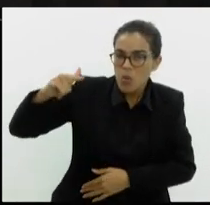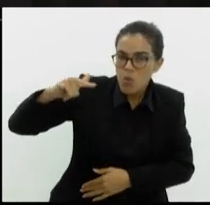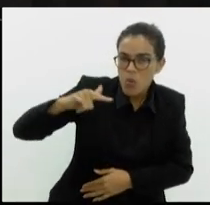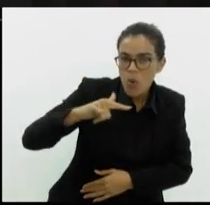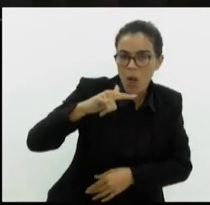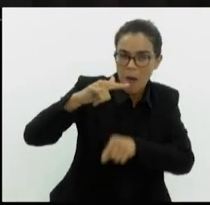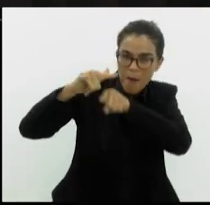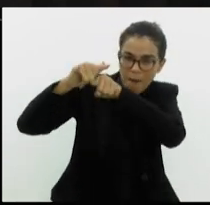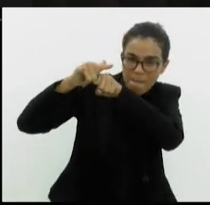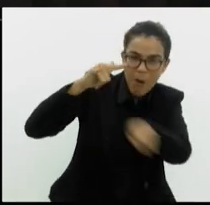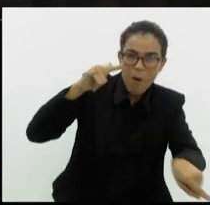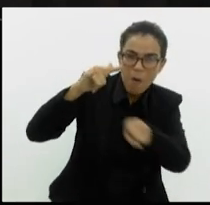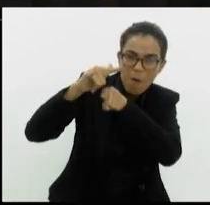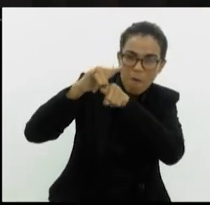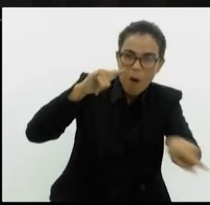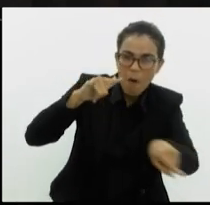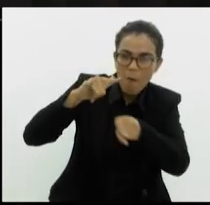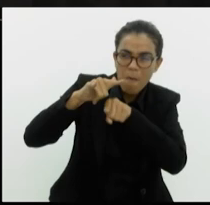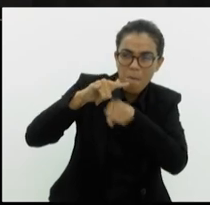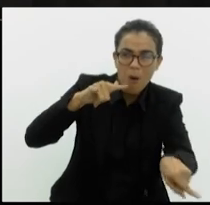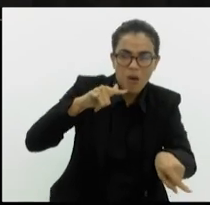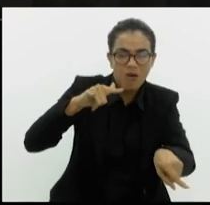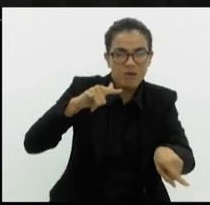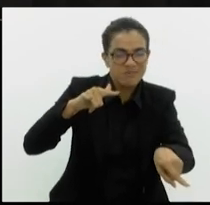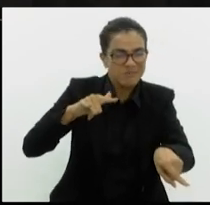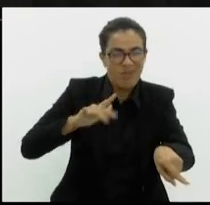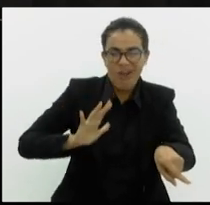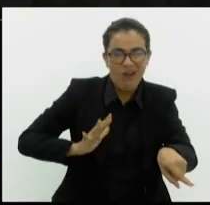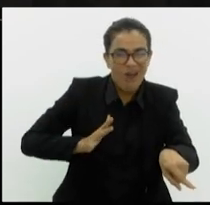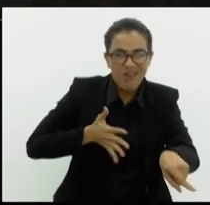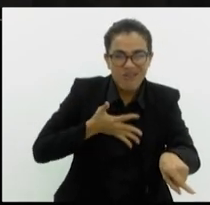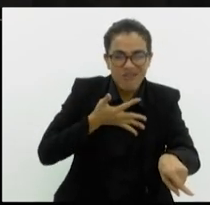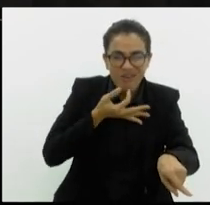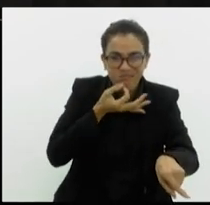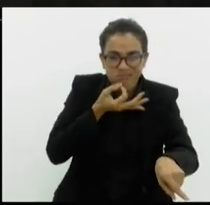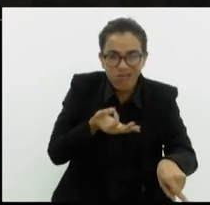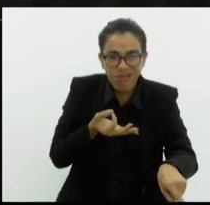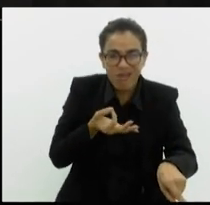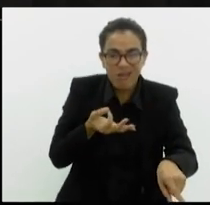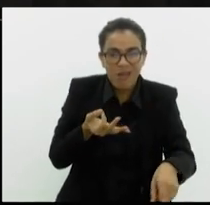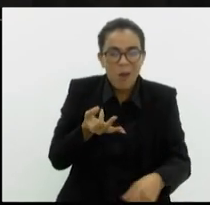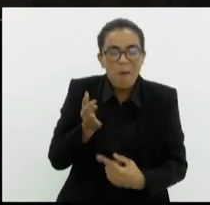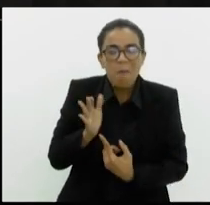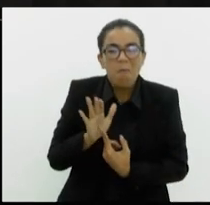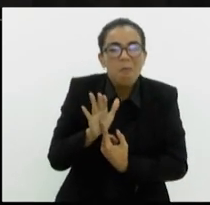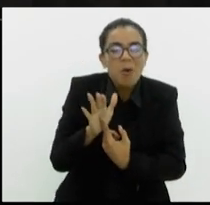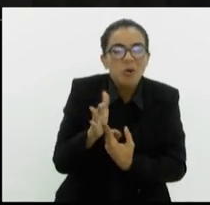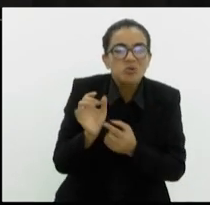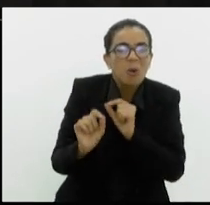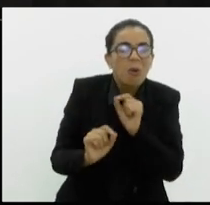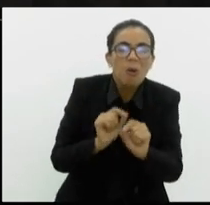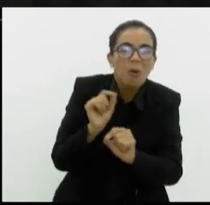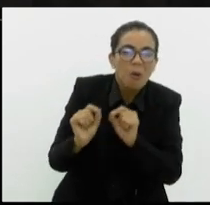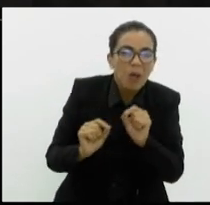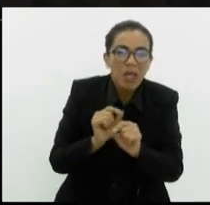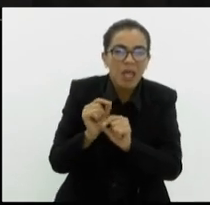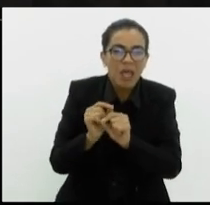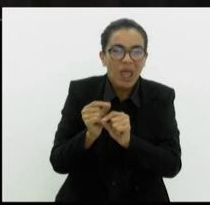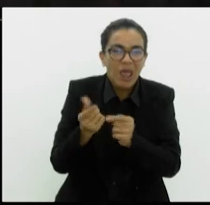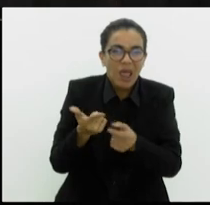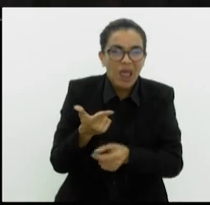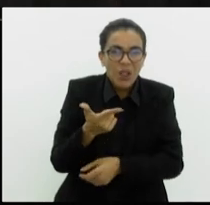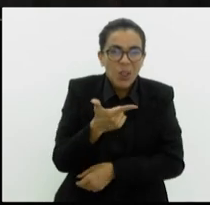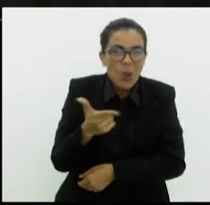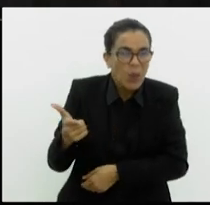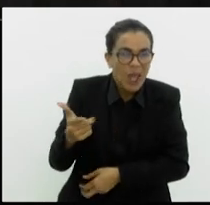de mísseis, e o resultado é pífio, ridículo. Mostrou, no mínimo, uma grande incompetência